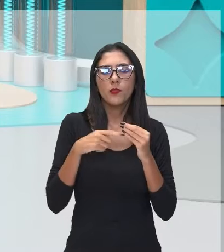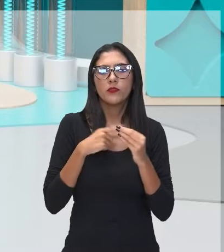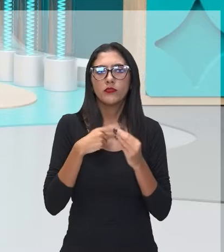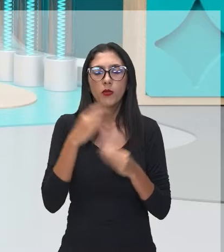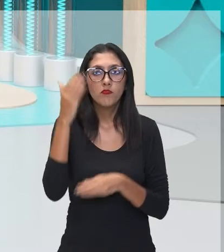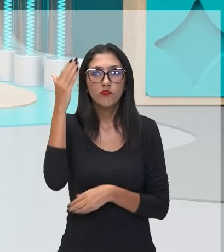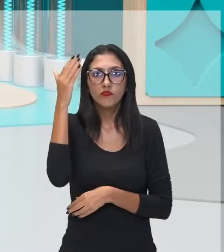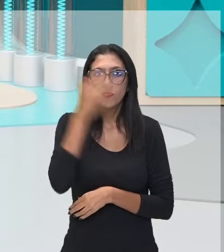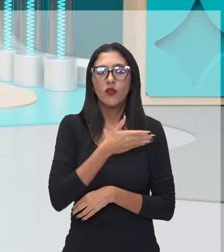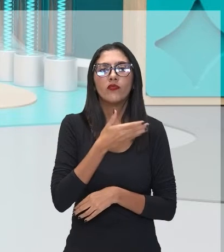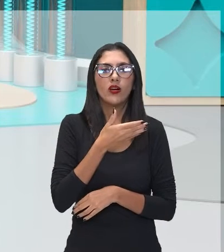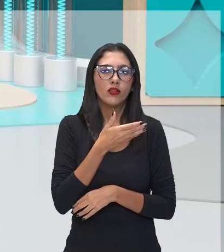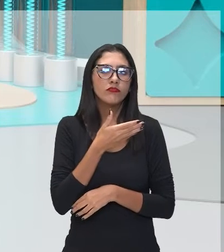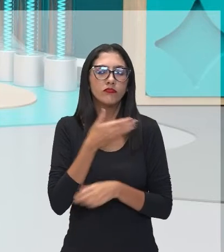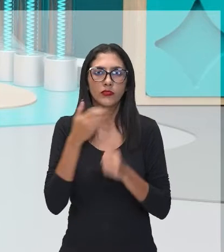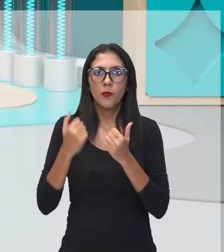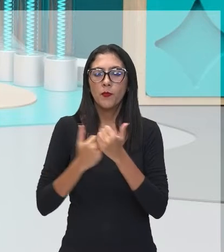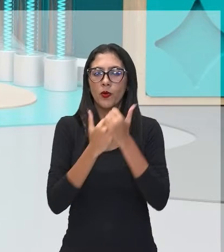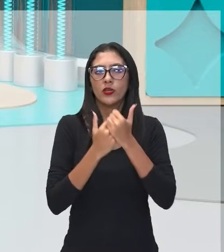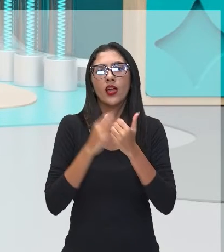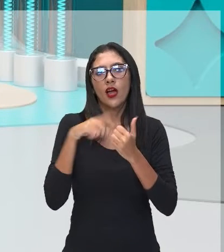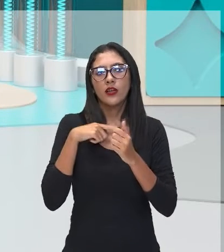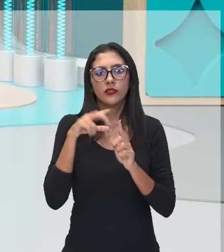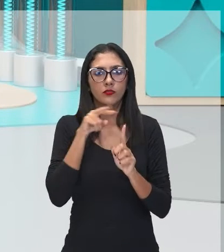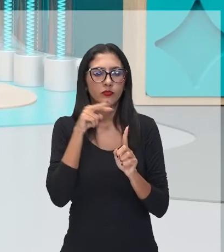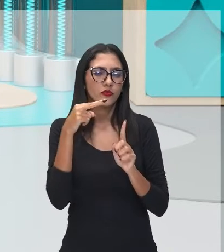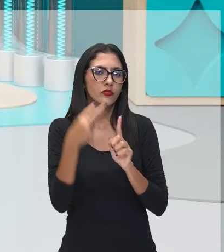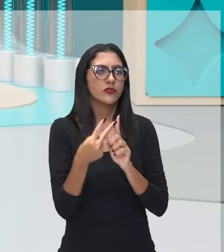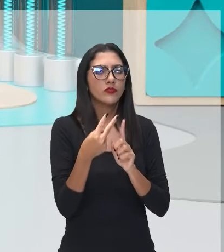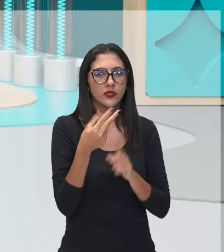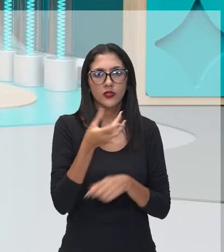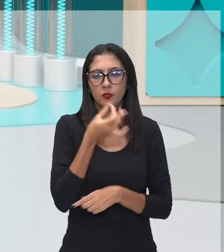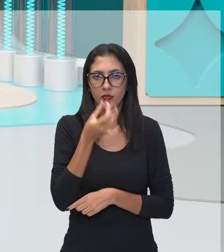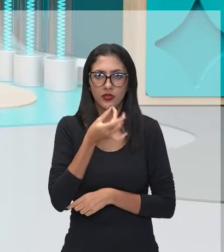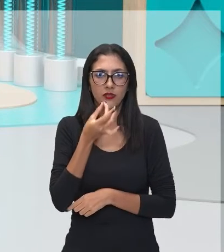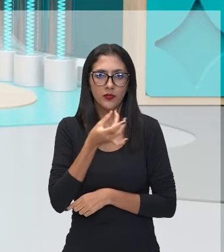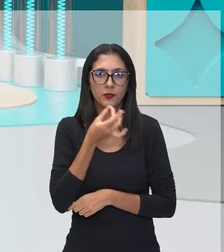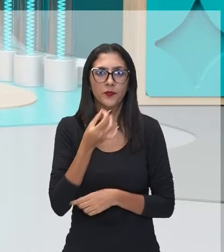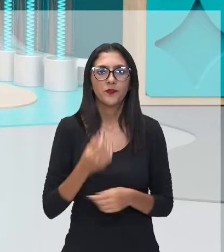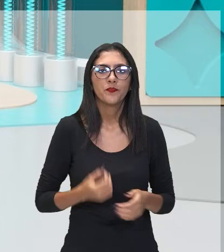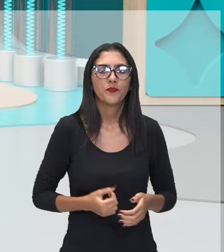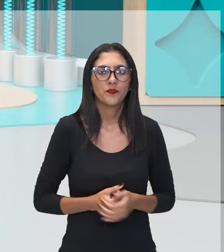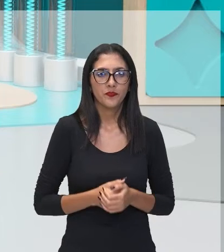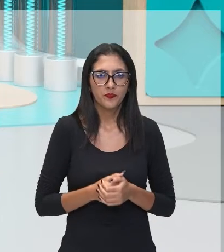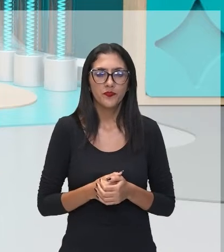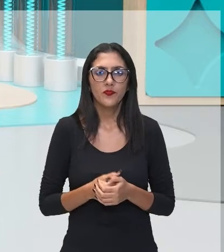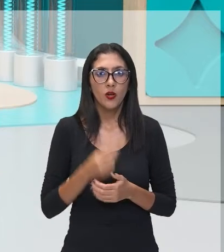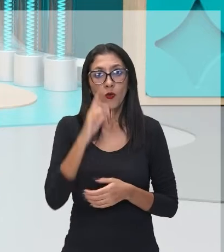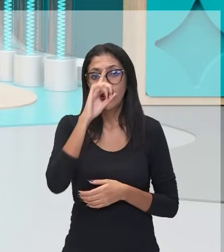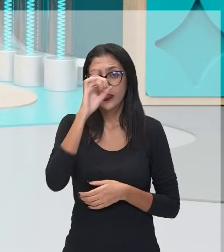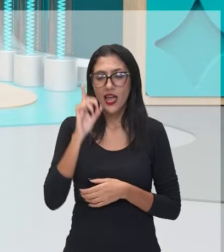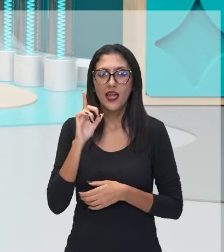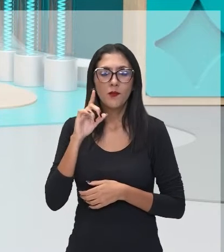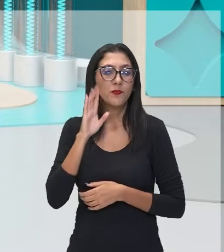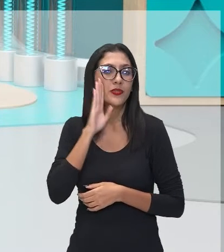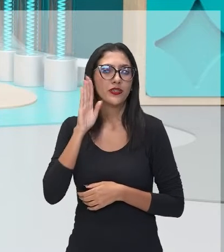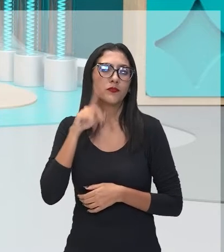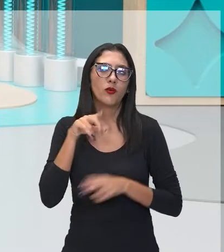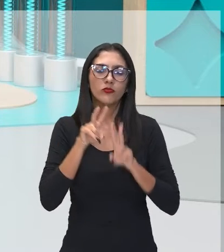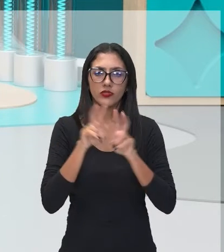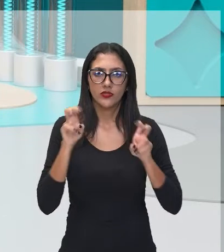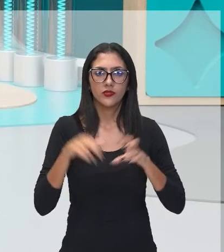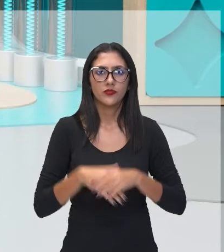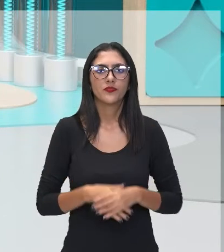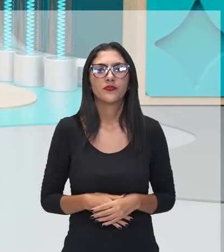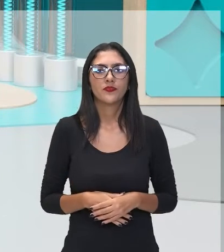vista contrário, certo? Fazendo um movimento argumentativo de refutação à ideia de redução da maioridade penal.